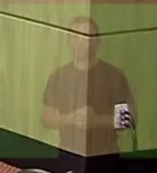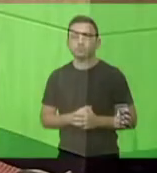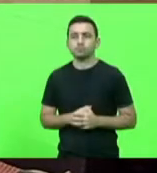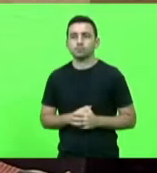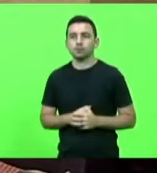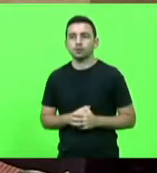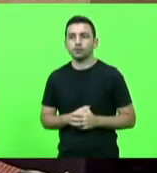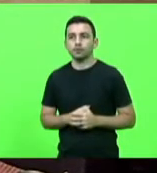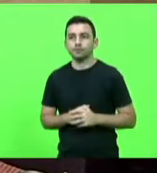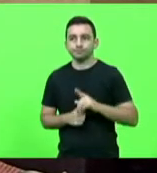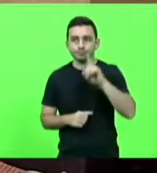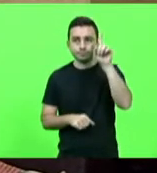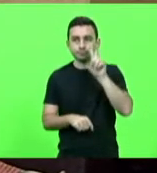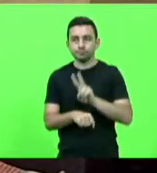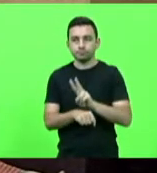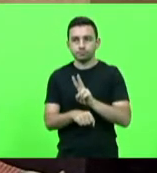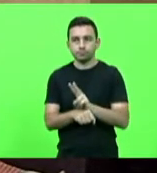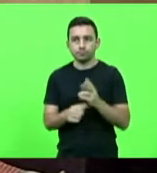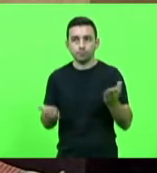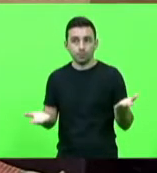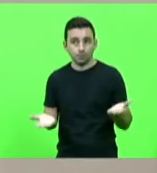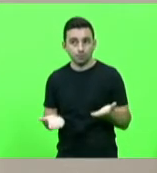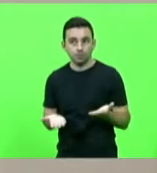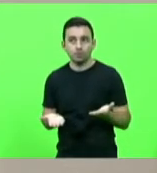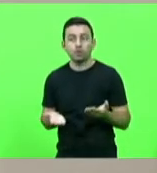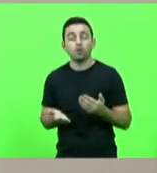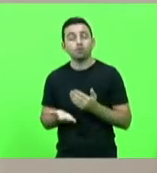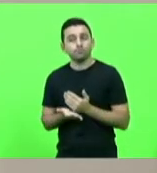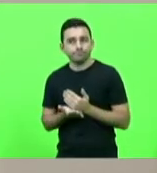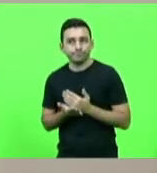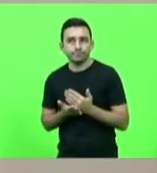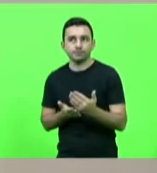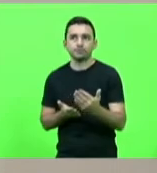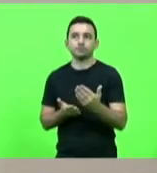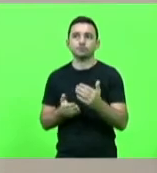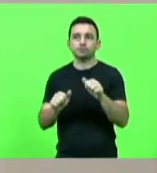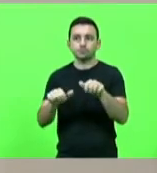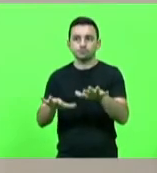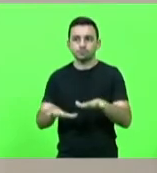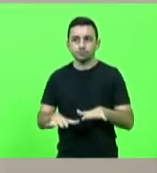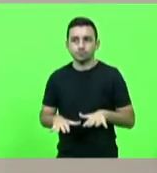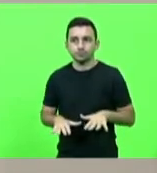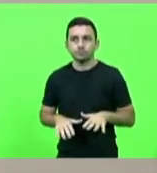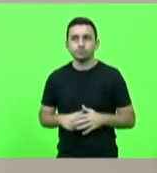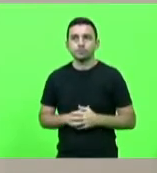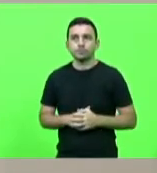Invocando a proteção de Deus, declaro aberto a presente sessão